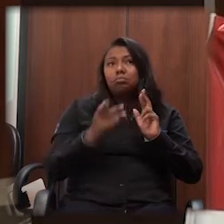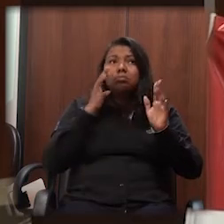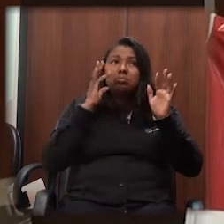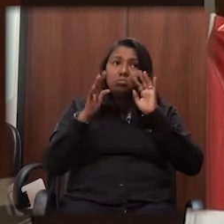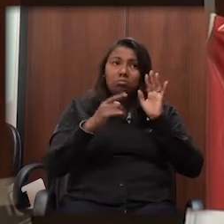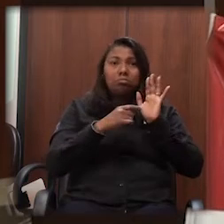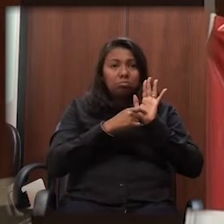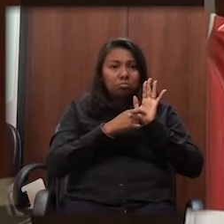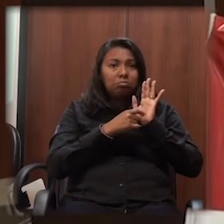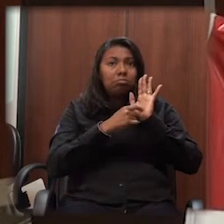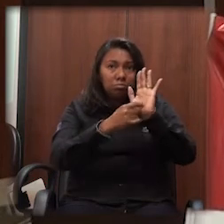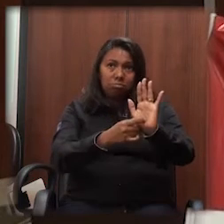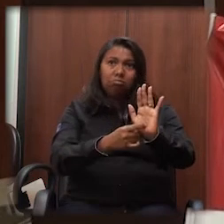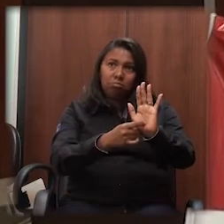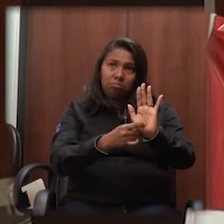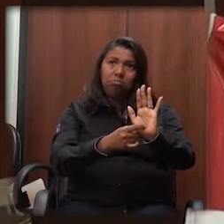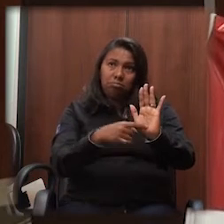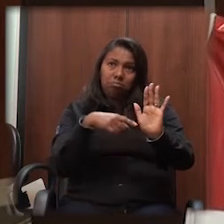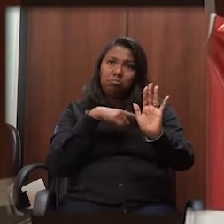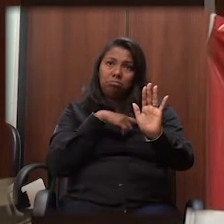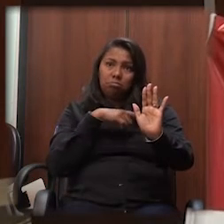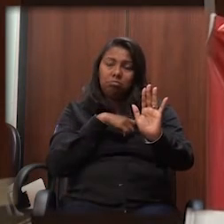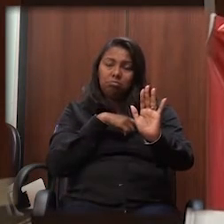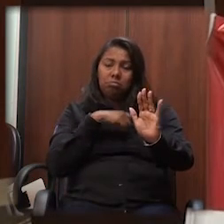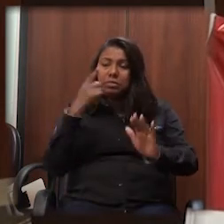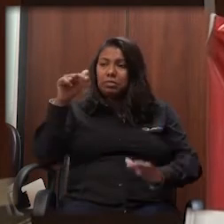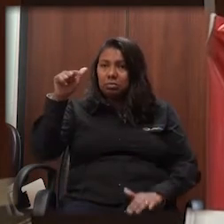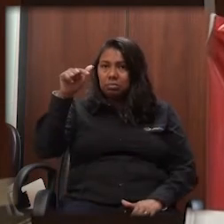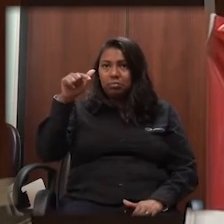alguma maneira, chegam a essa instituição, né? E só